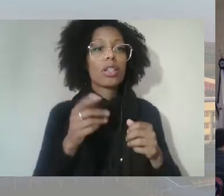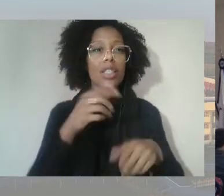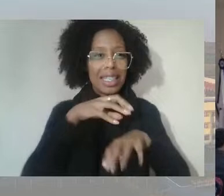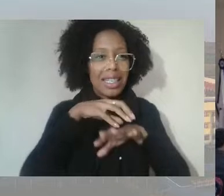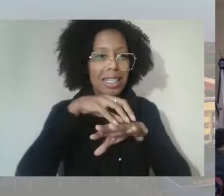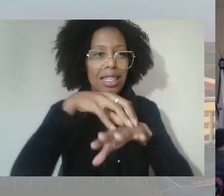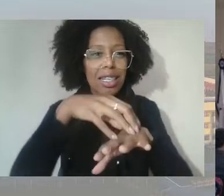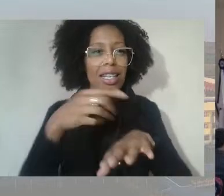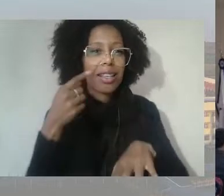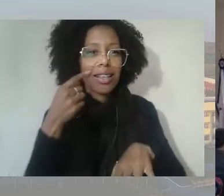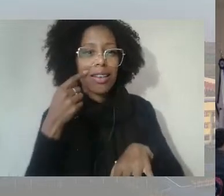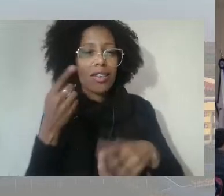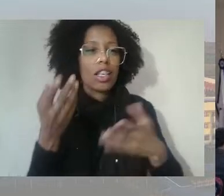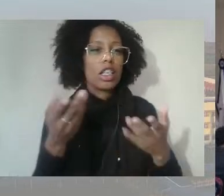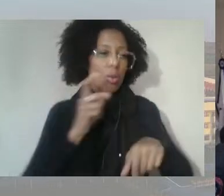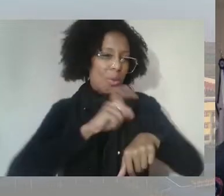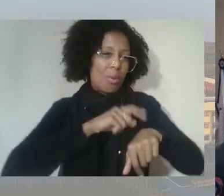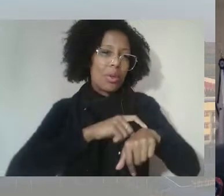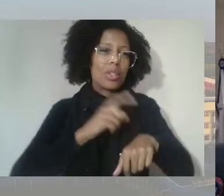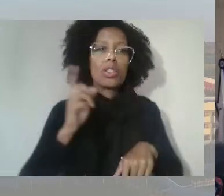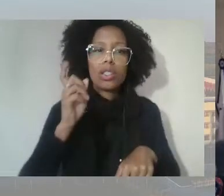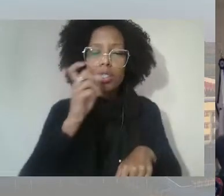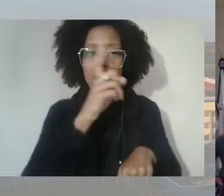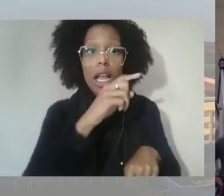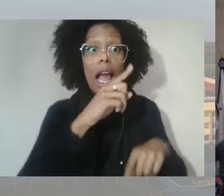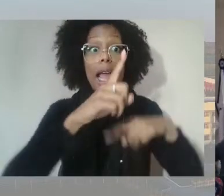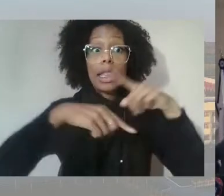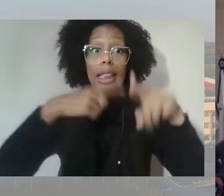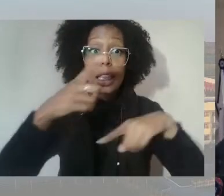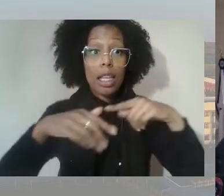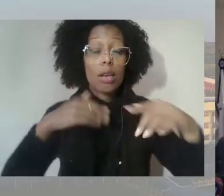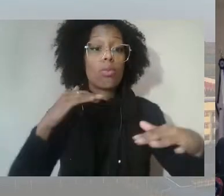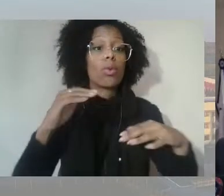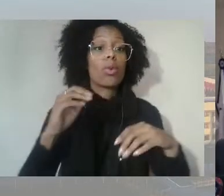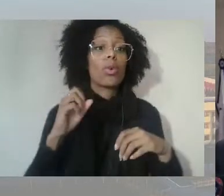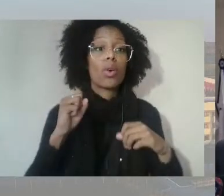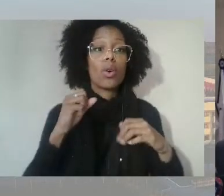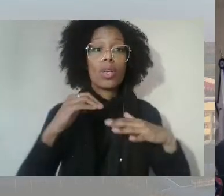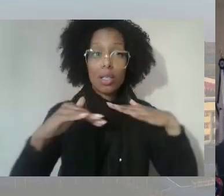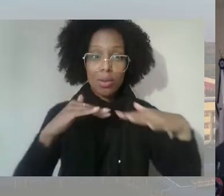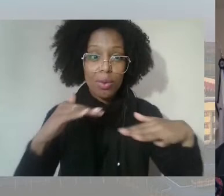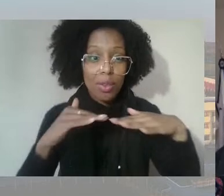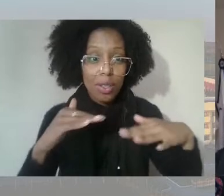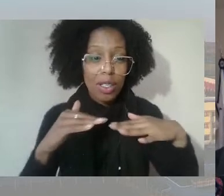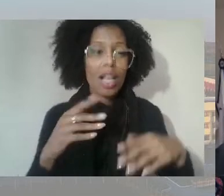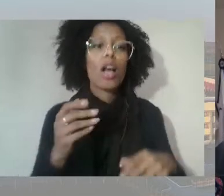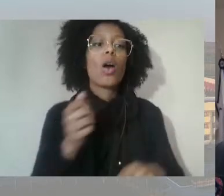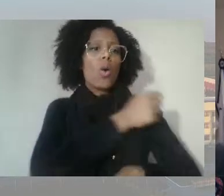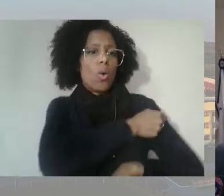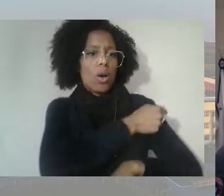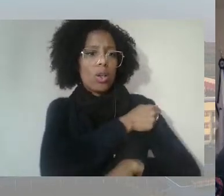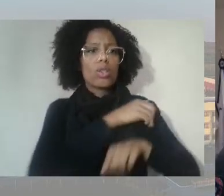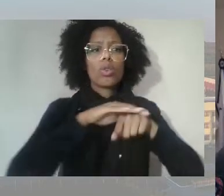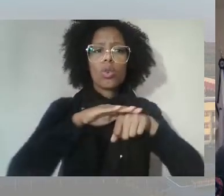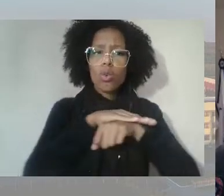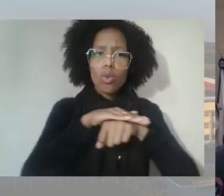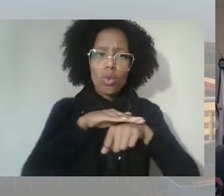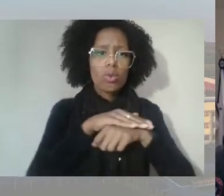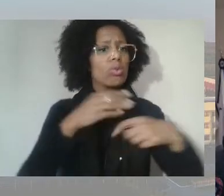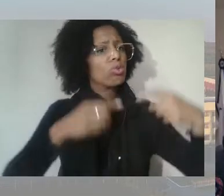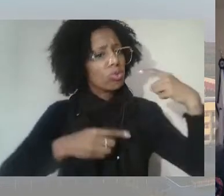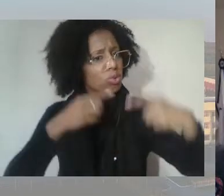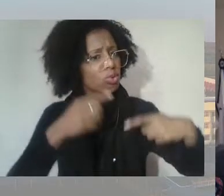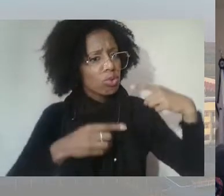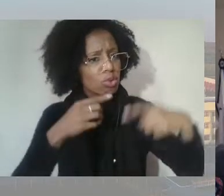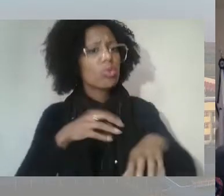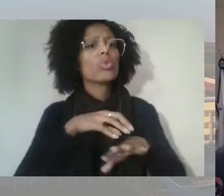naquele momento crítico. Depois das manifestações, os alunos me procuraram, conversamos aqui e a gente discutiu a questão do